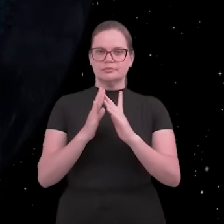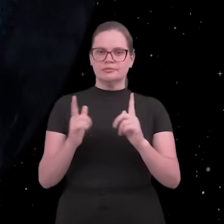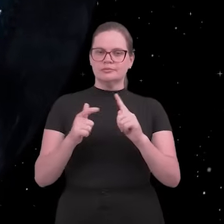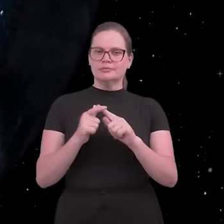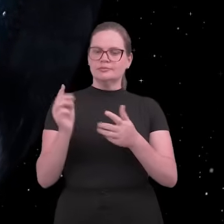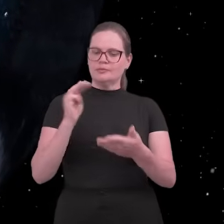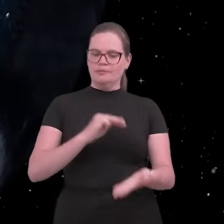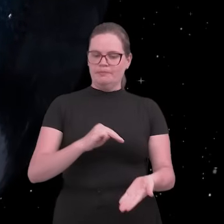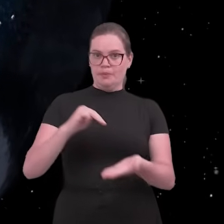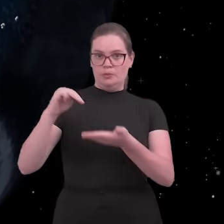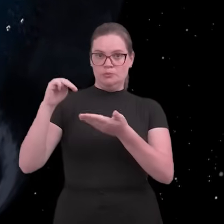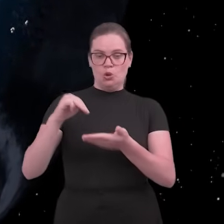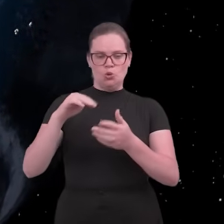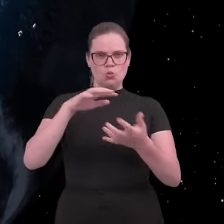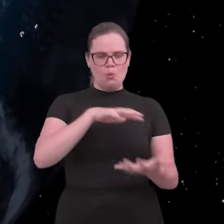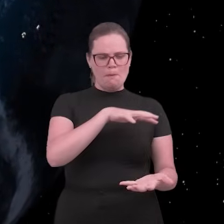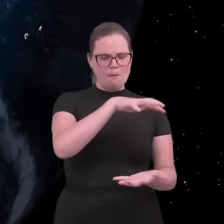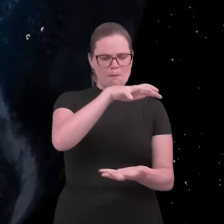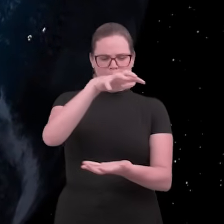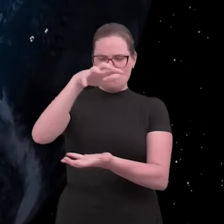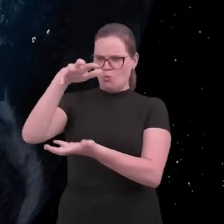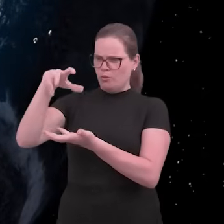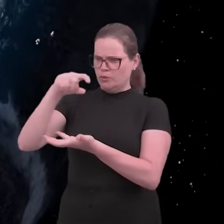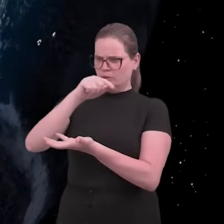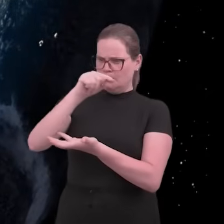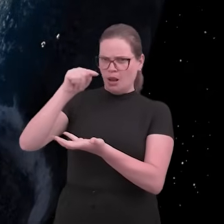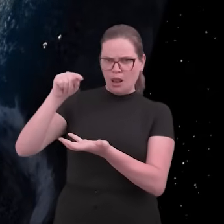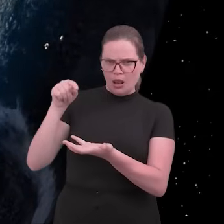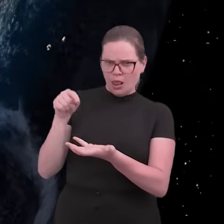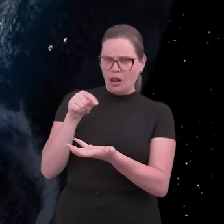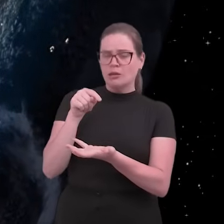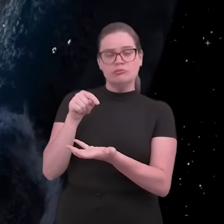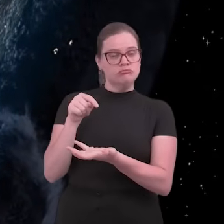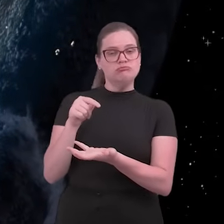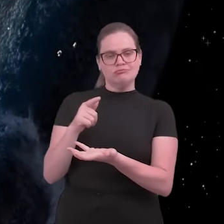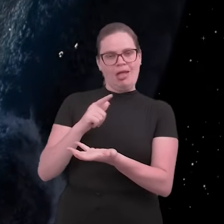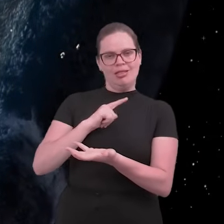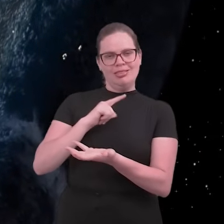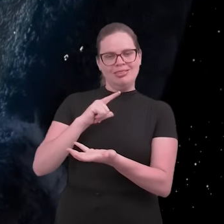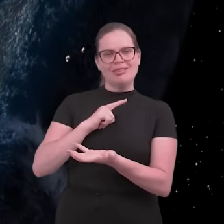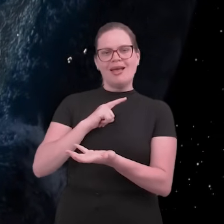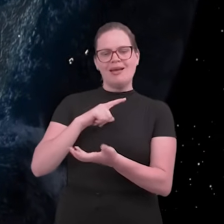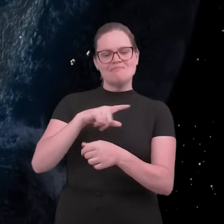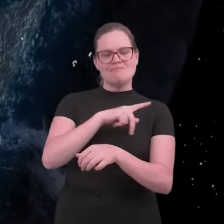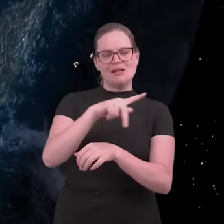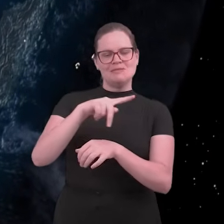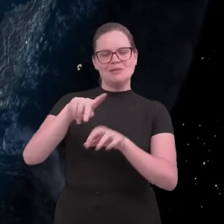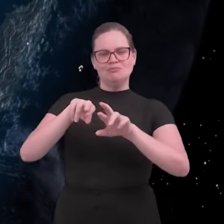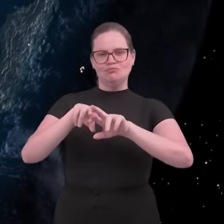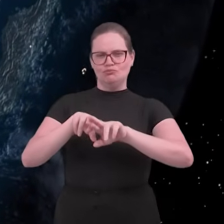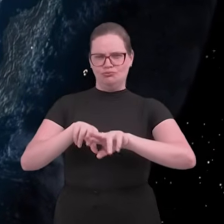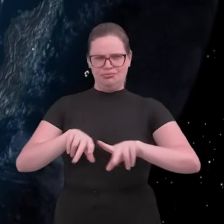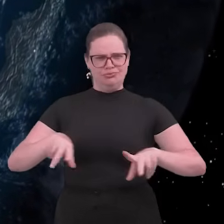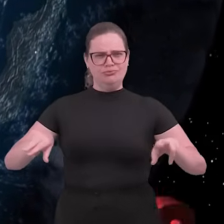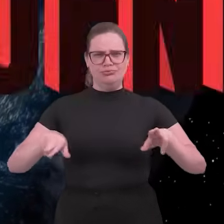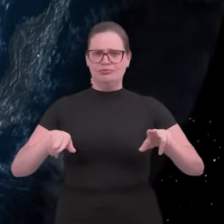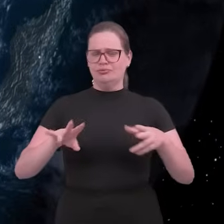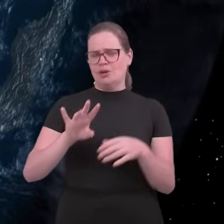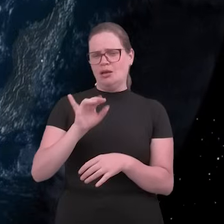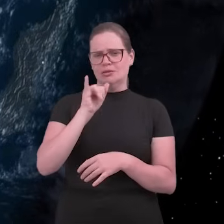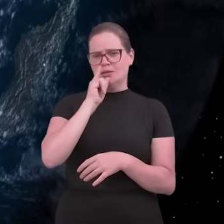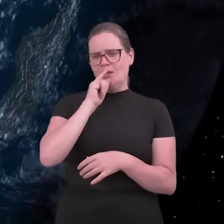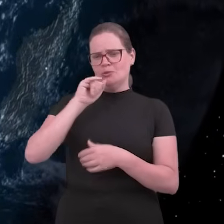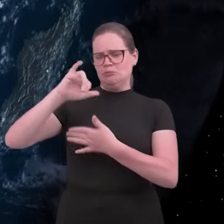A Igreja Cristã Maranata está presente em nações de todos os continentes do planeta. Igrejas de países